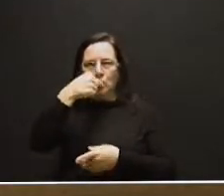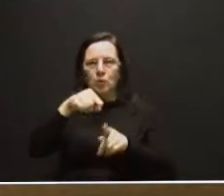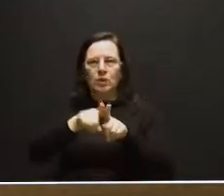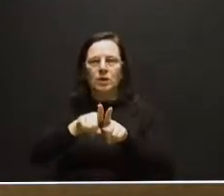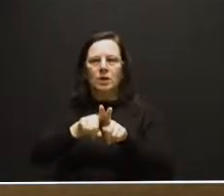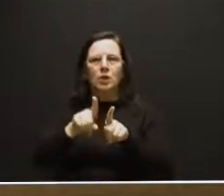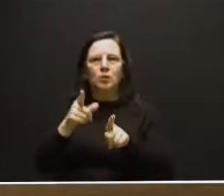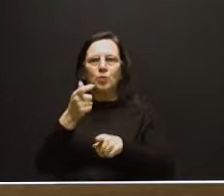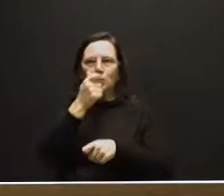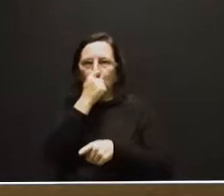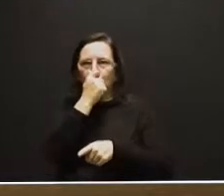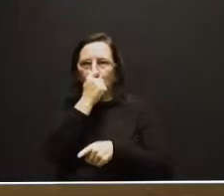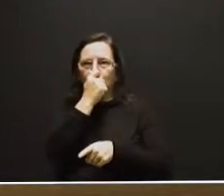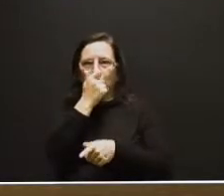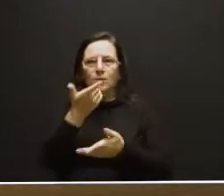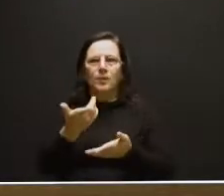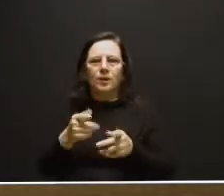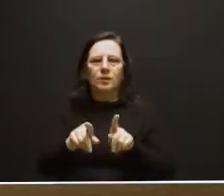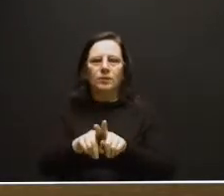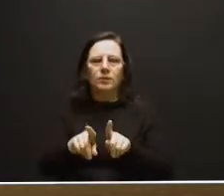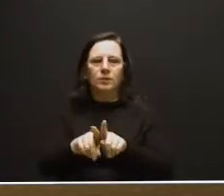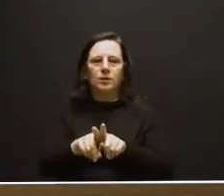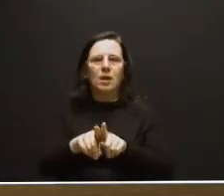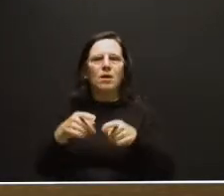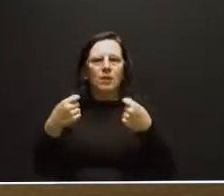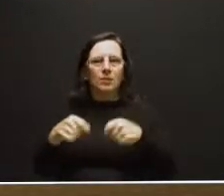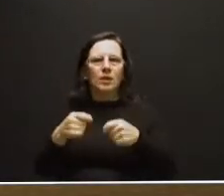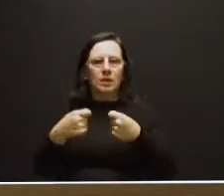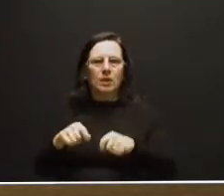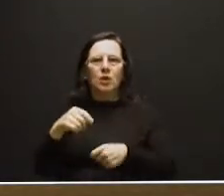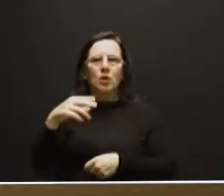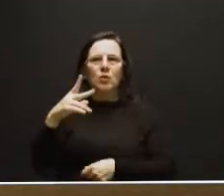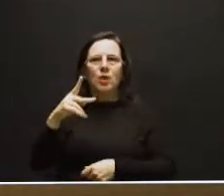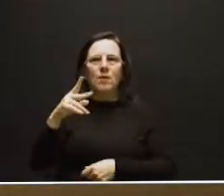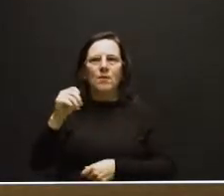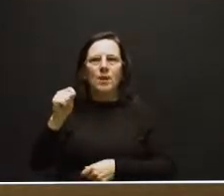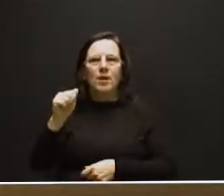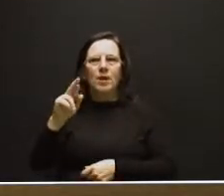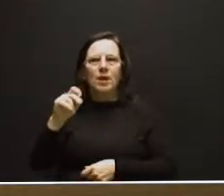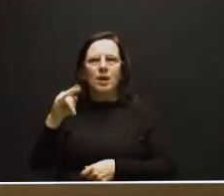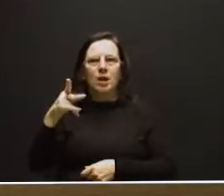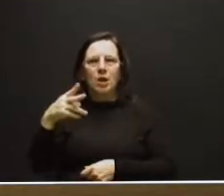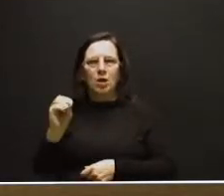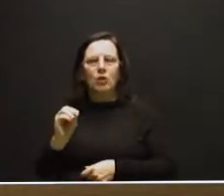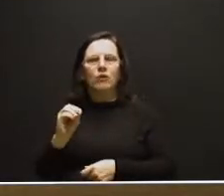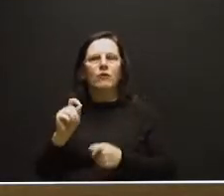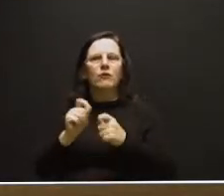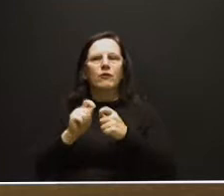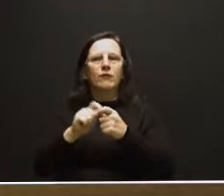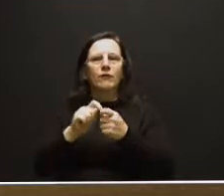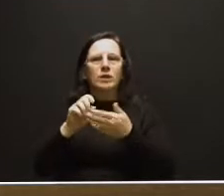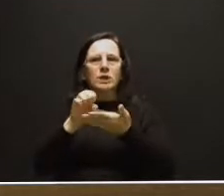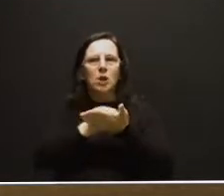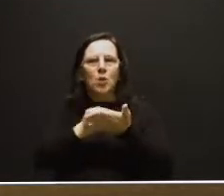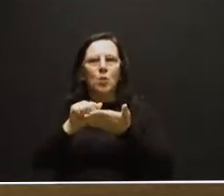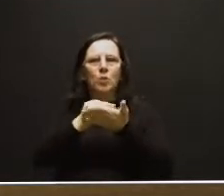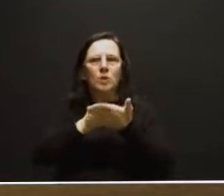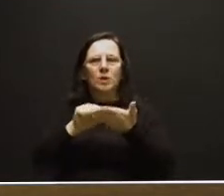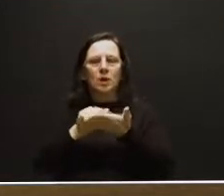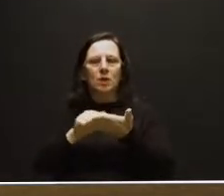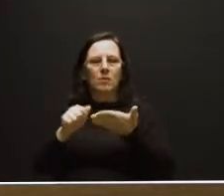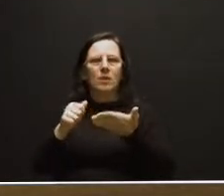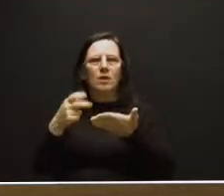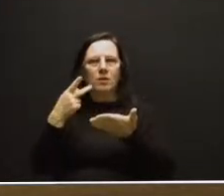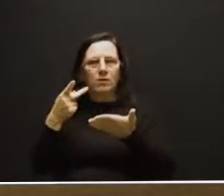obstruído precisa se de um aparelho para poder fazer esse exame talvez doutorandos